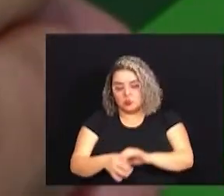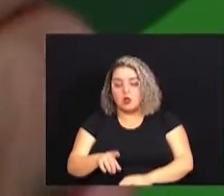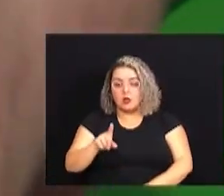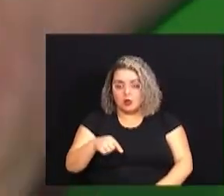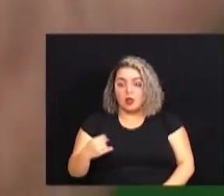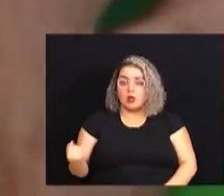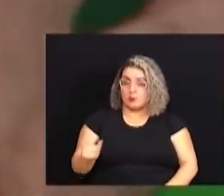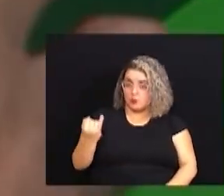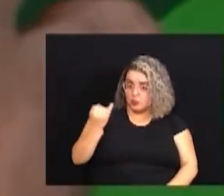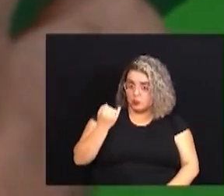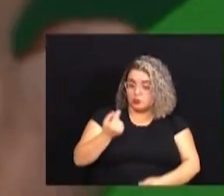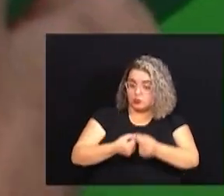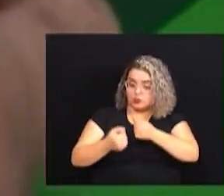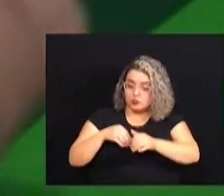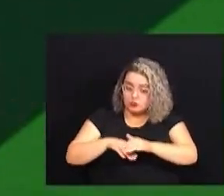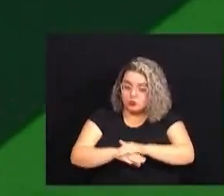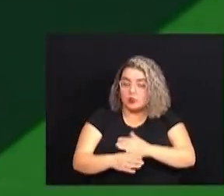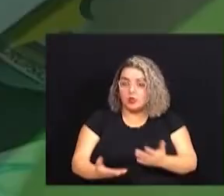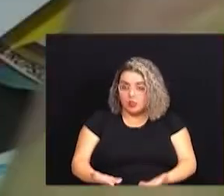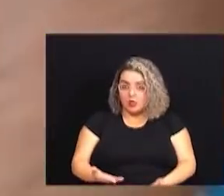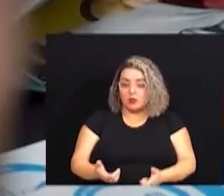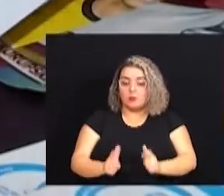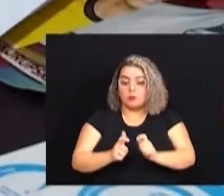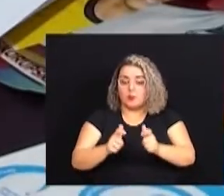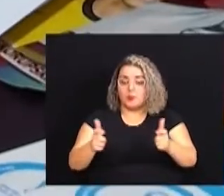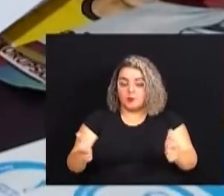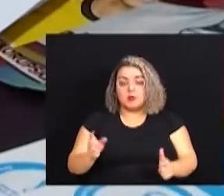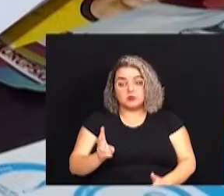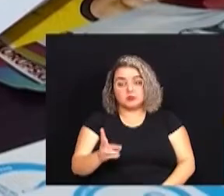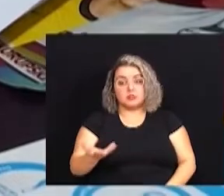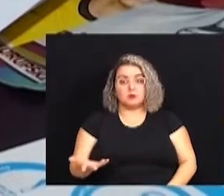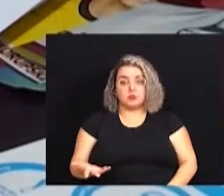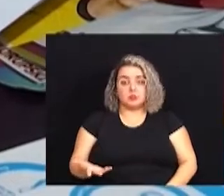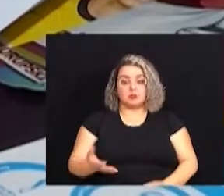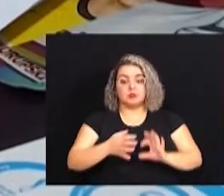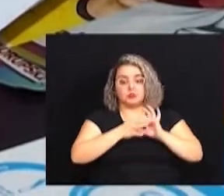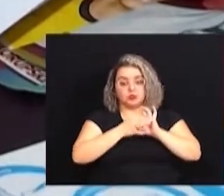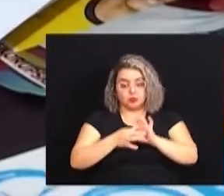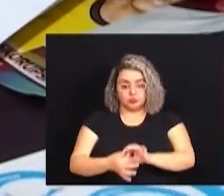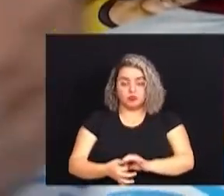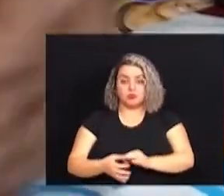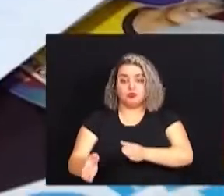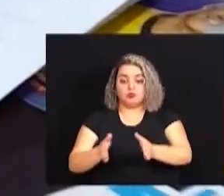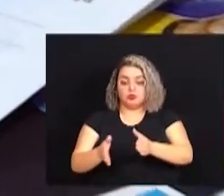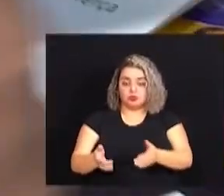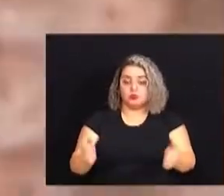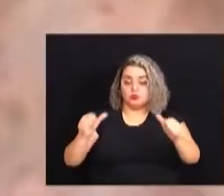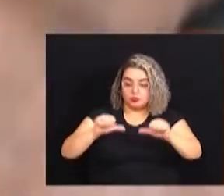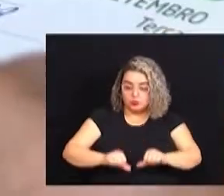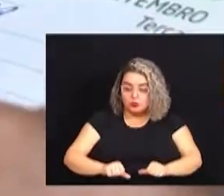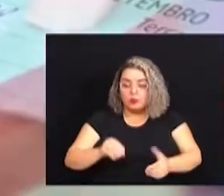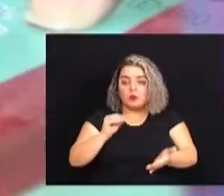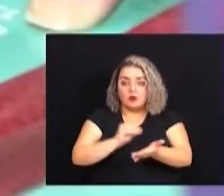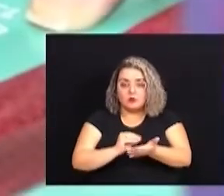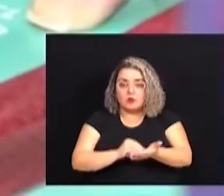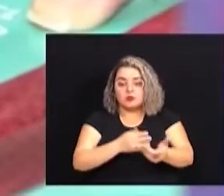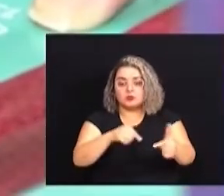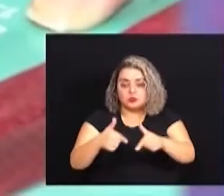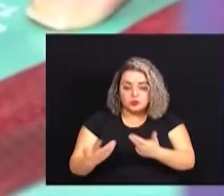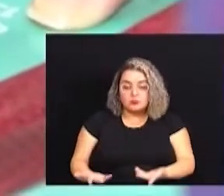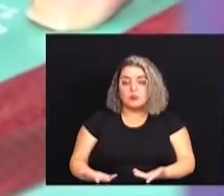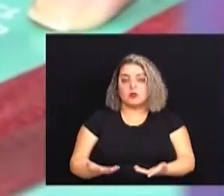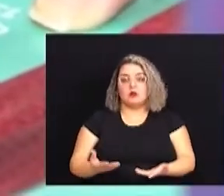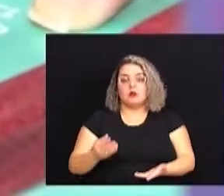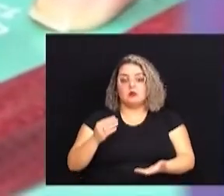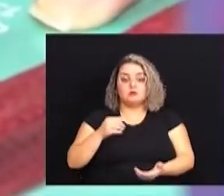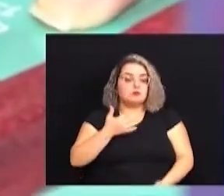nesse contexto em que a importância de ter uma reserva, de ter uma poupança aumenta a cada dia, nesse contexto de crise que nós estamos vivendo, de